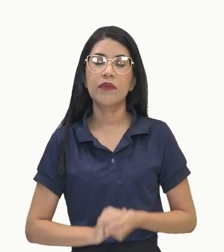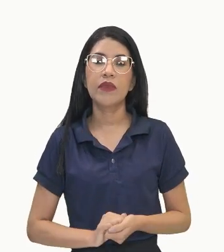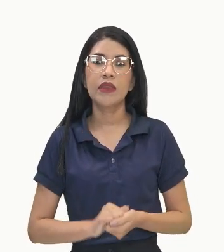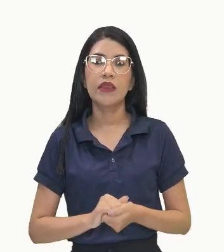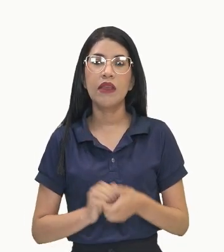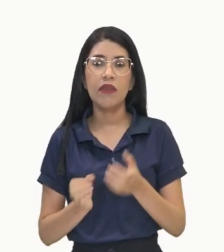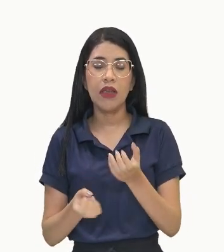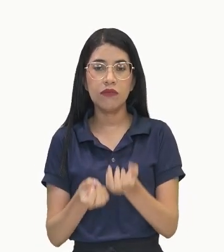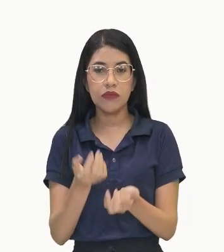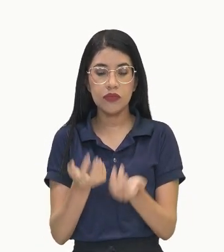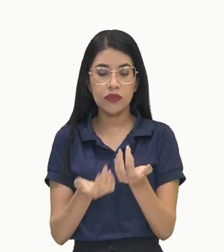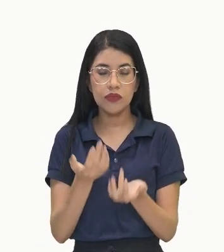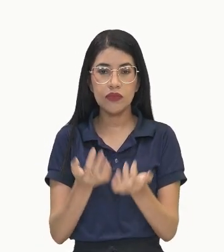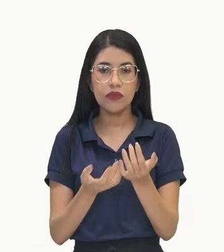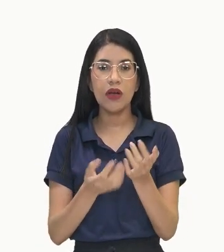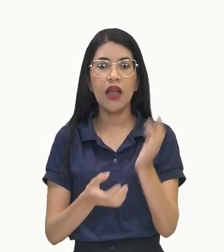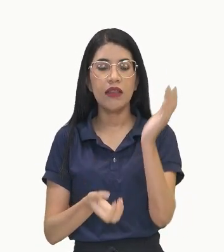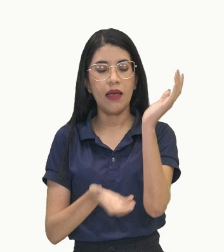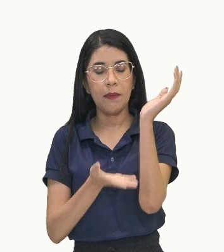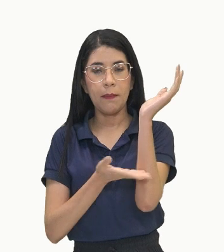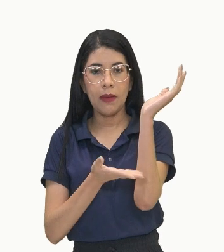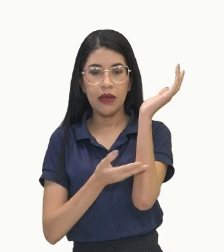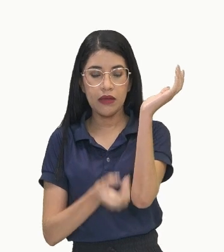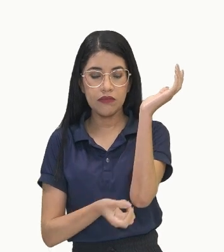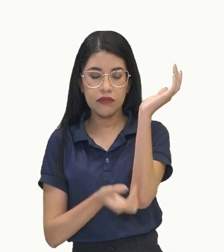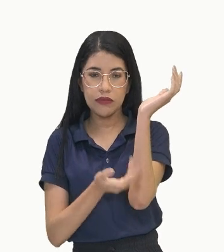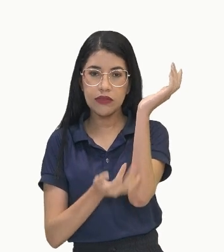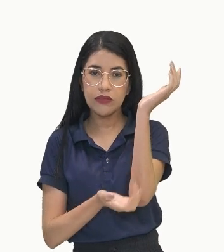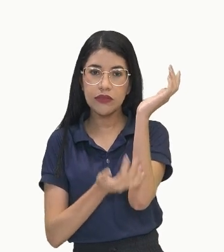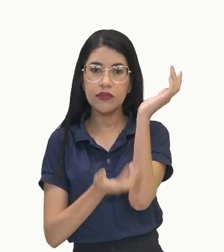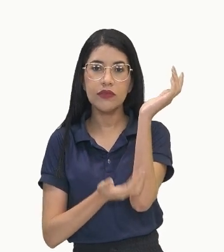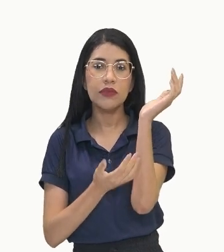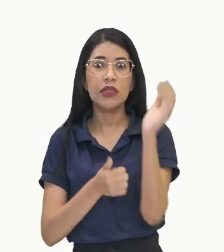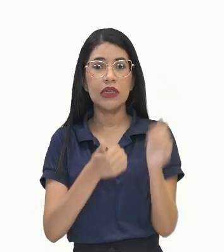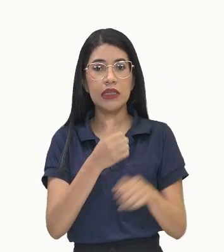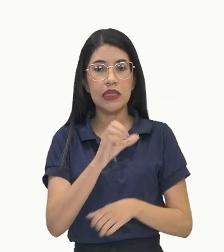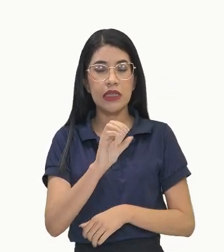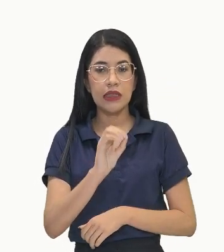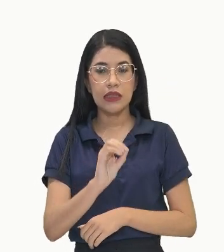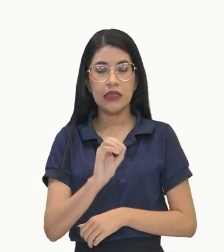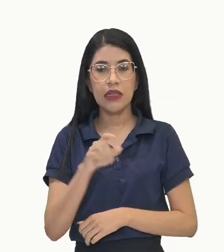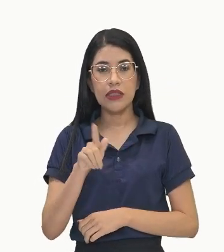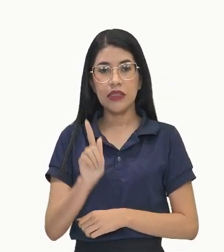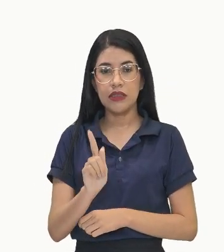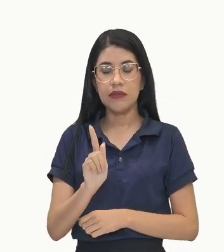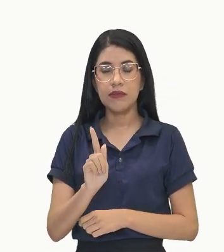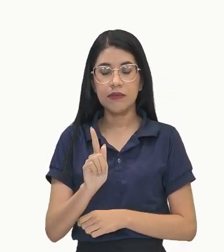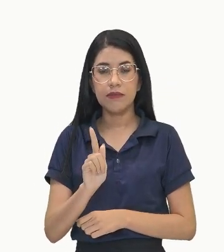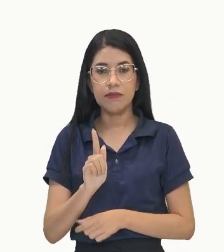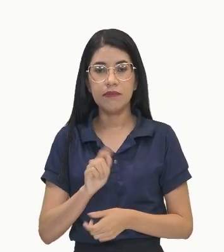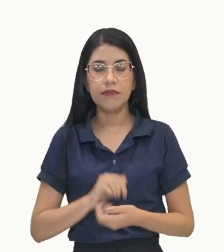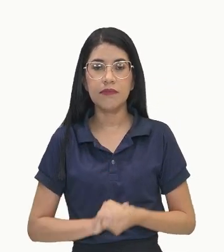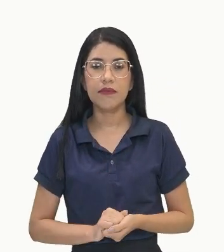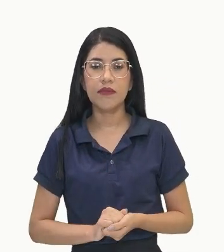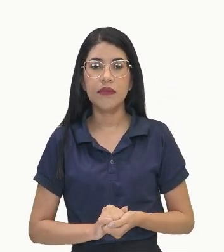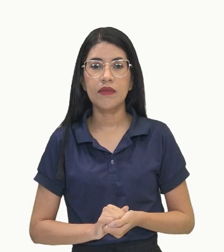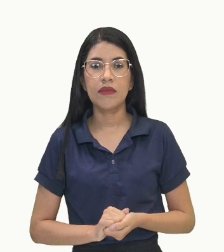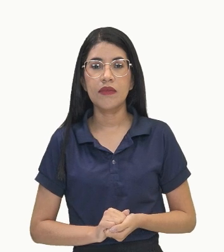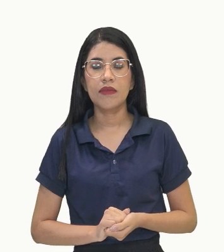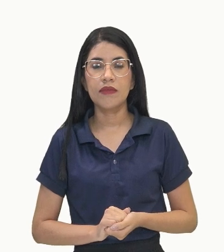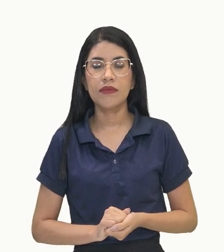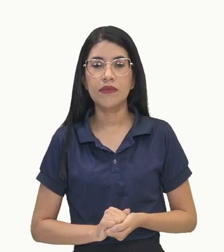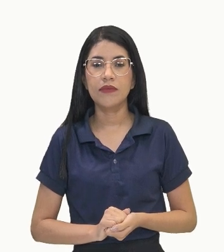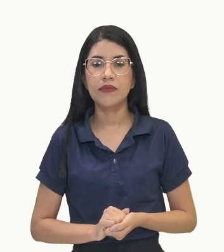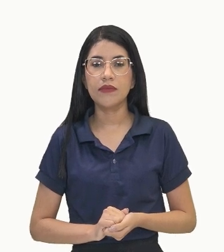10 gramas de carvão vegetal, então eu tenho, se ele quiser apenas abordar